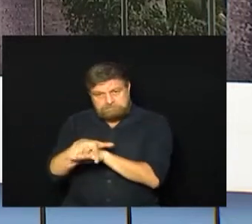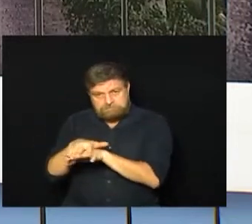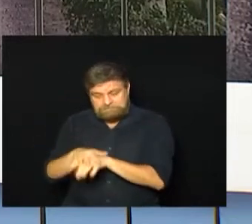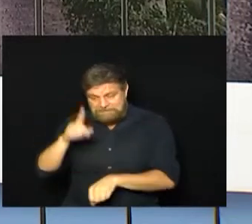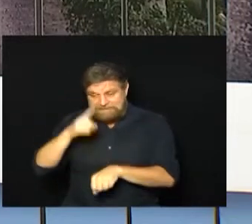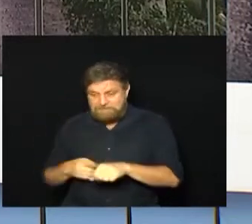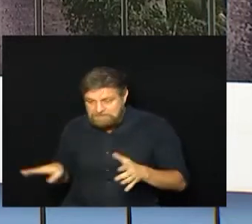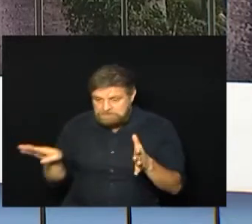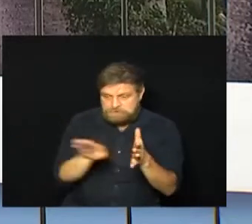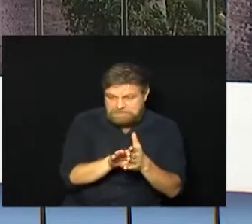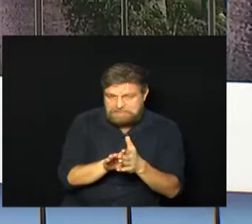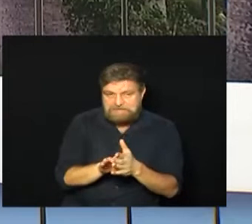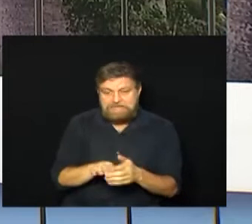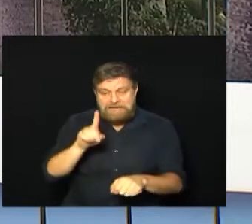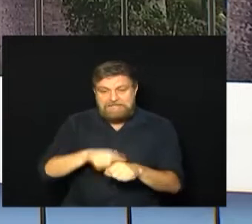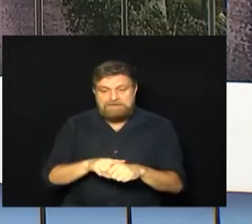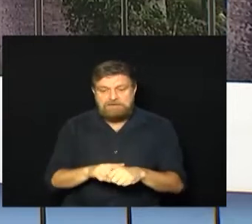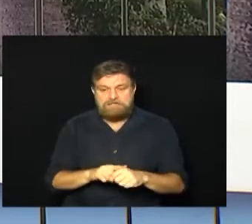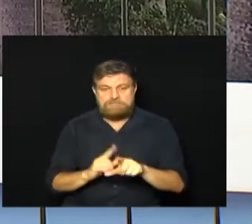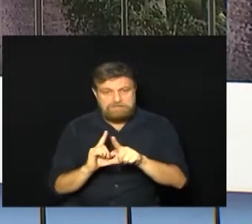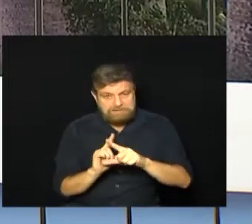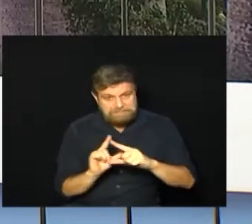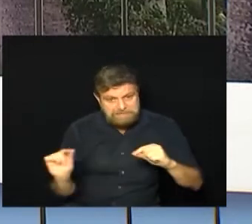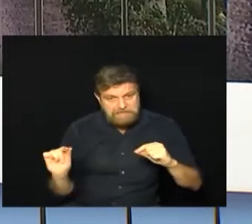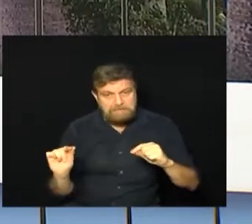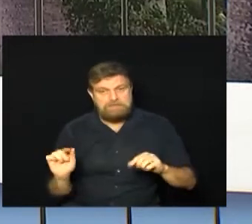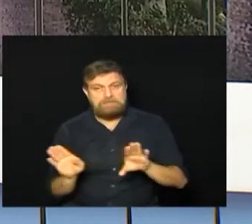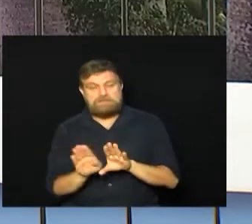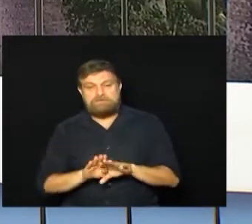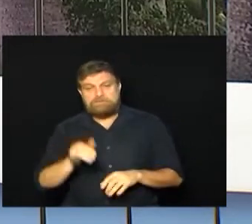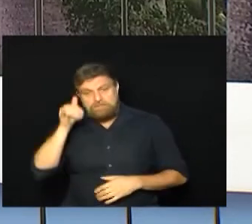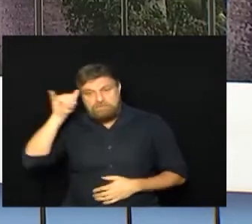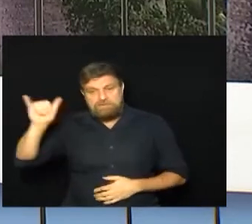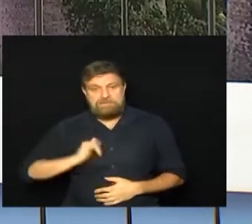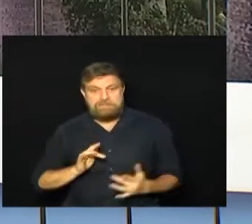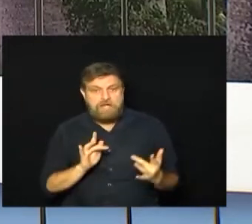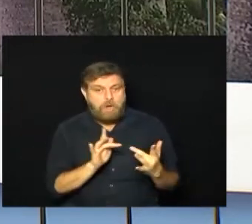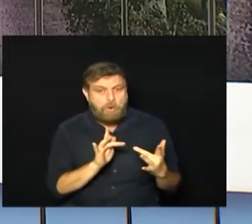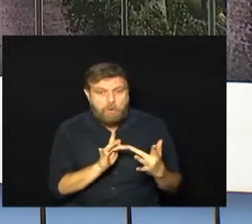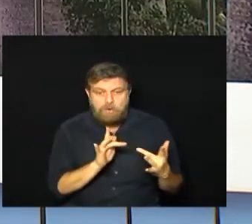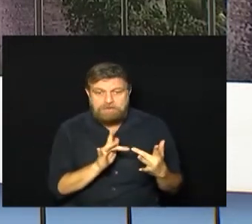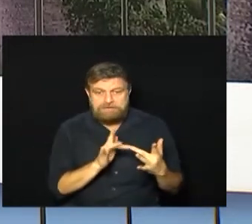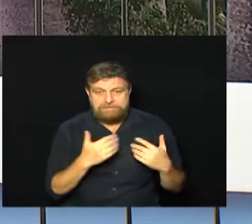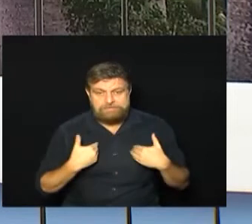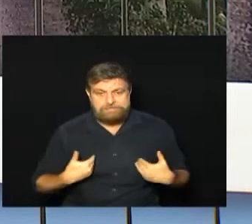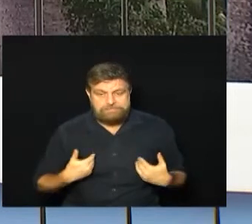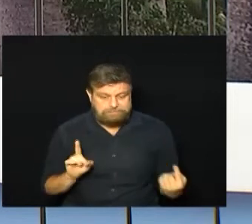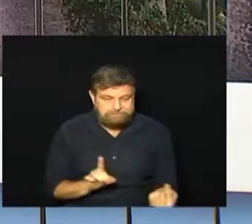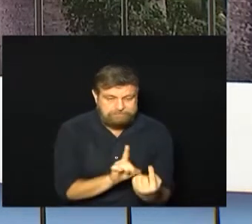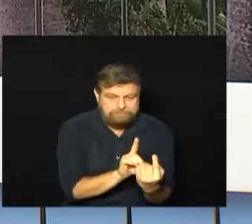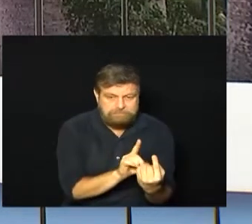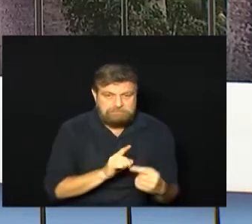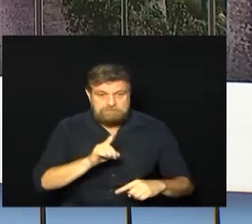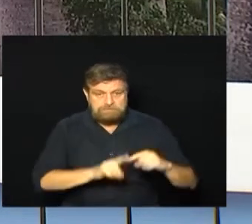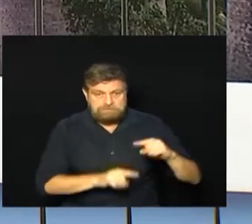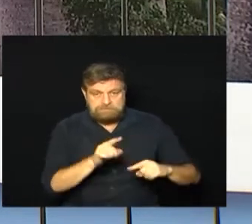para sair do hospital. E as visitas deverão evitar contato físico com os pacientes, contato com